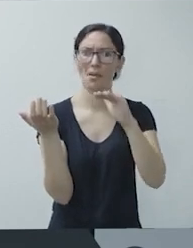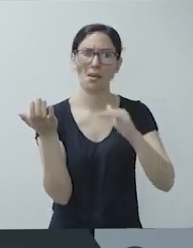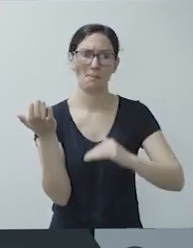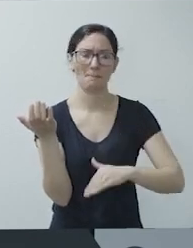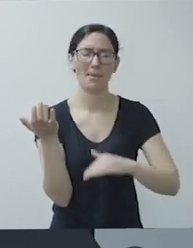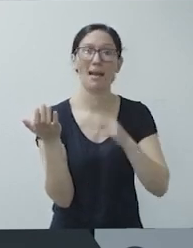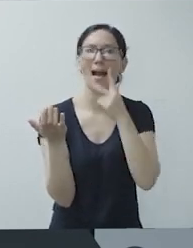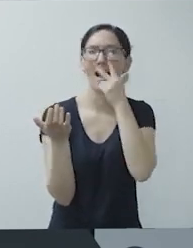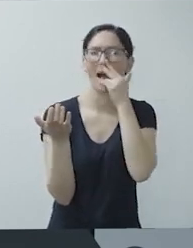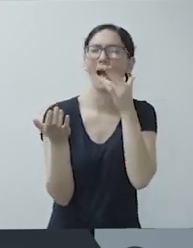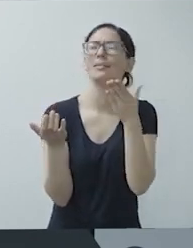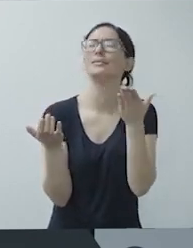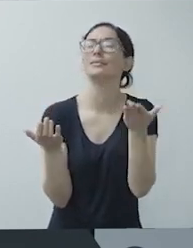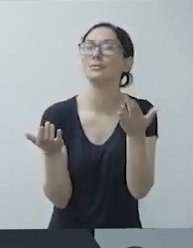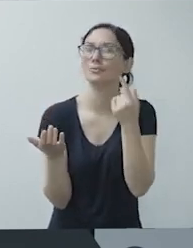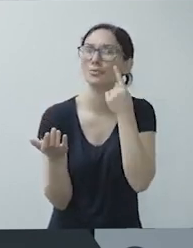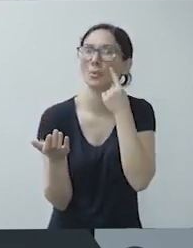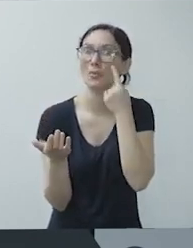vai, então, agora